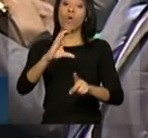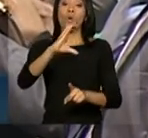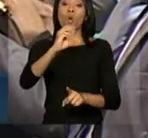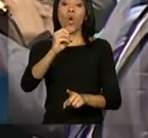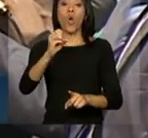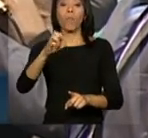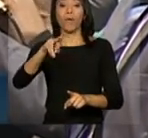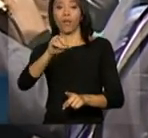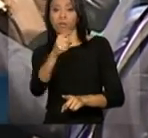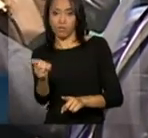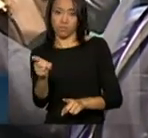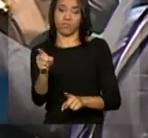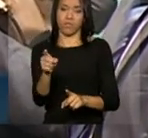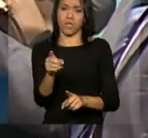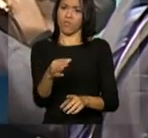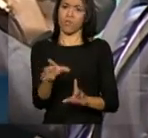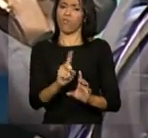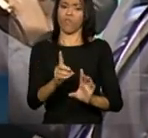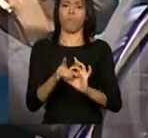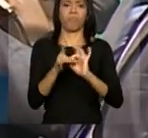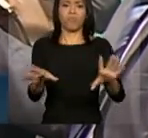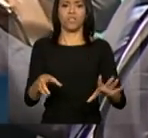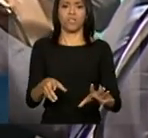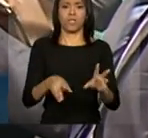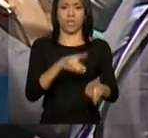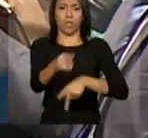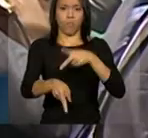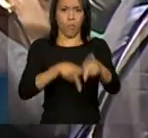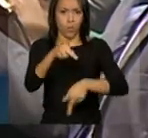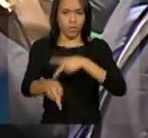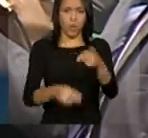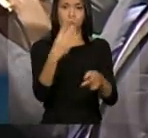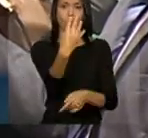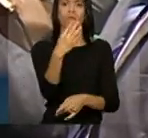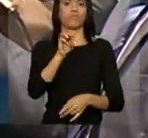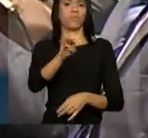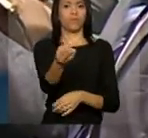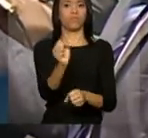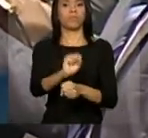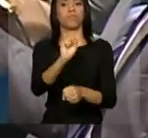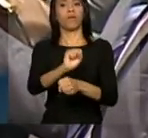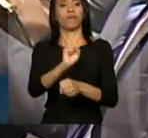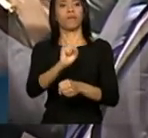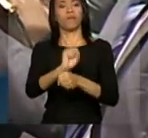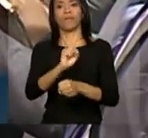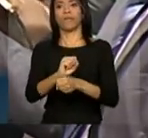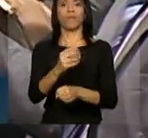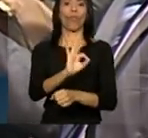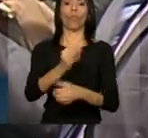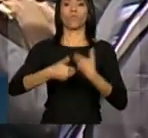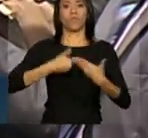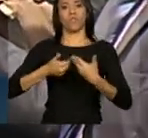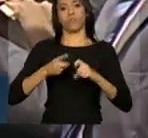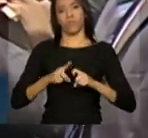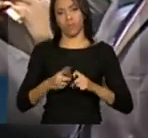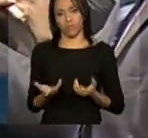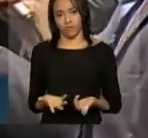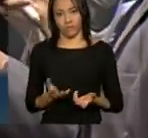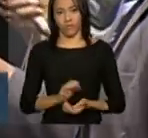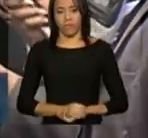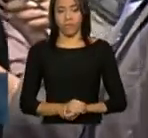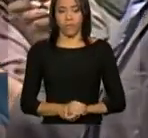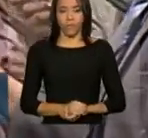vamos fazer é com que a população brasileira 4 milhões que estão esperando esse médico chegar fiquem sem atendimento médico